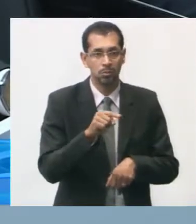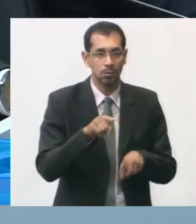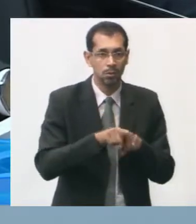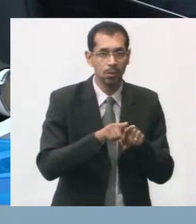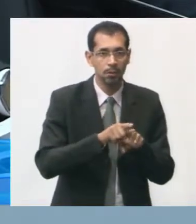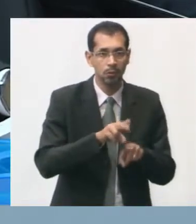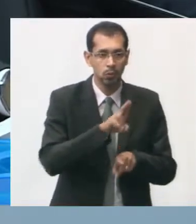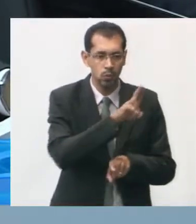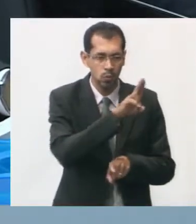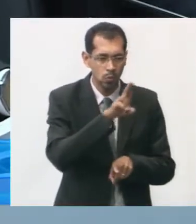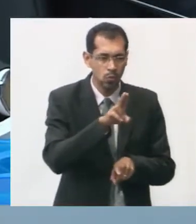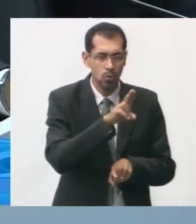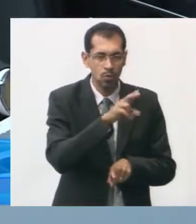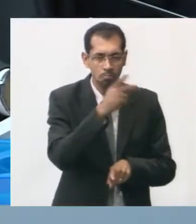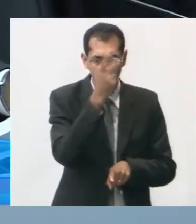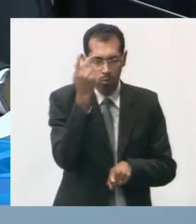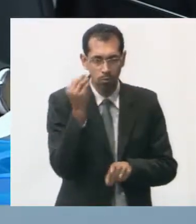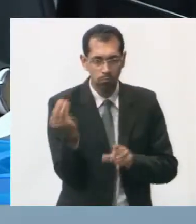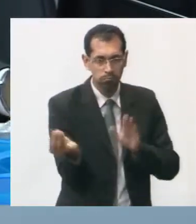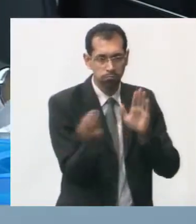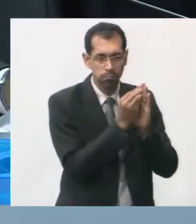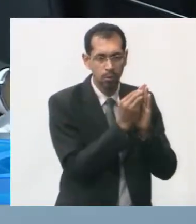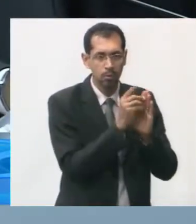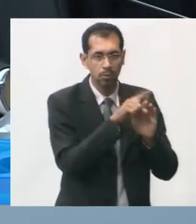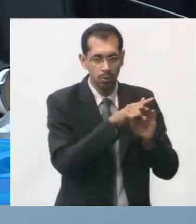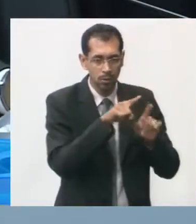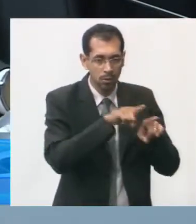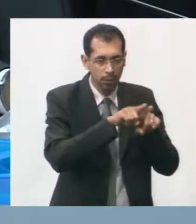história. Não é isso, presidente?